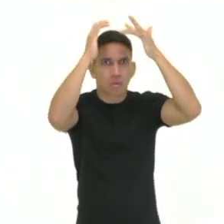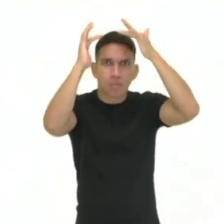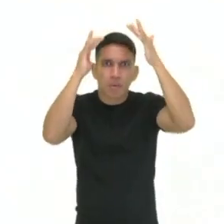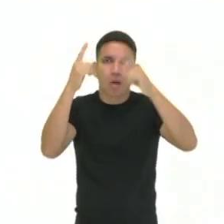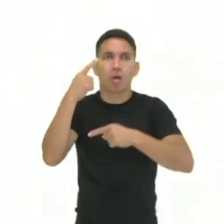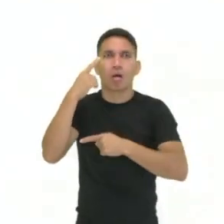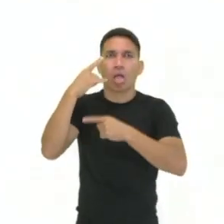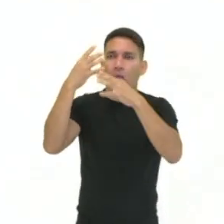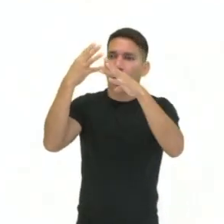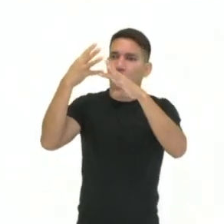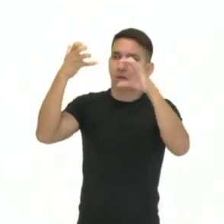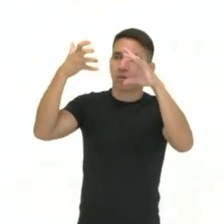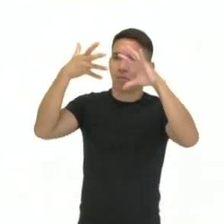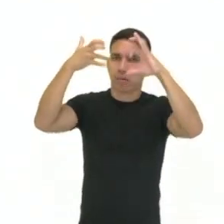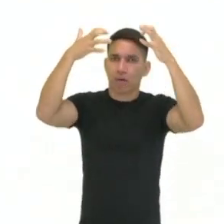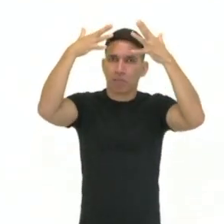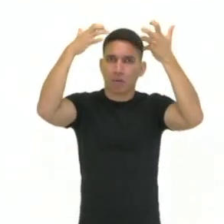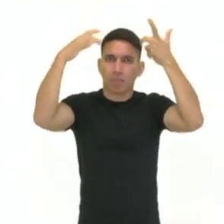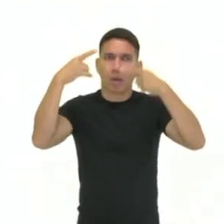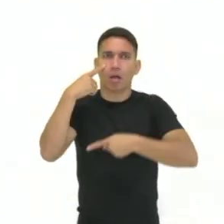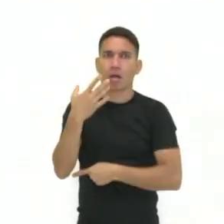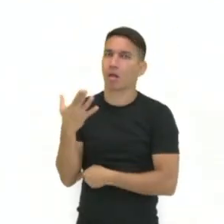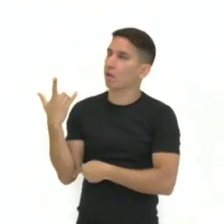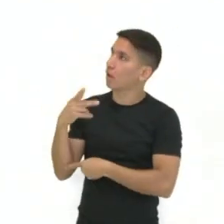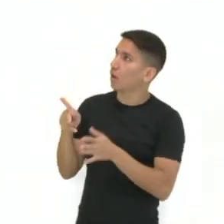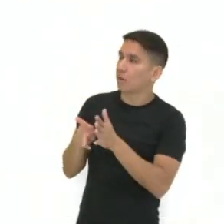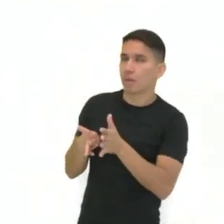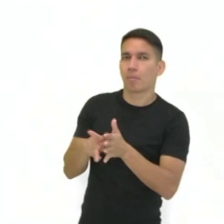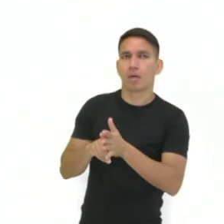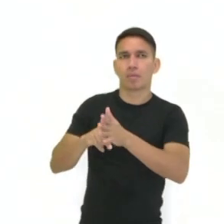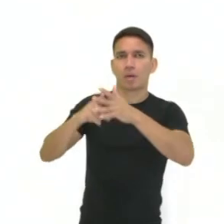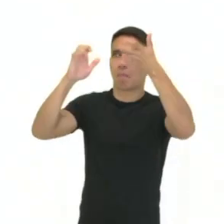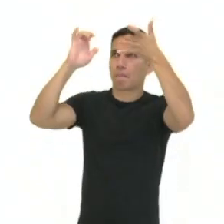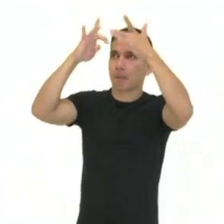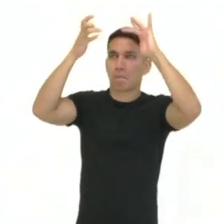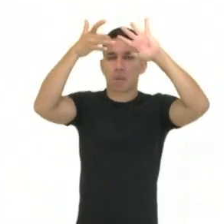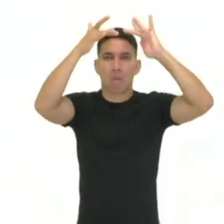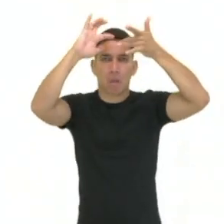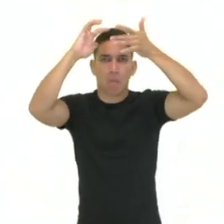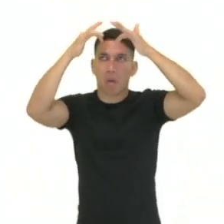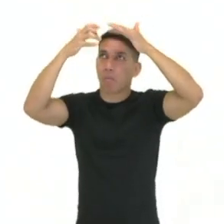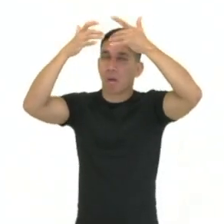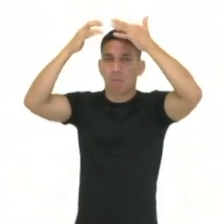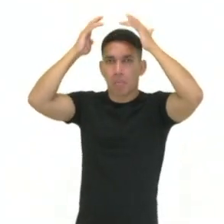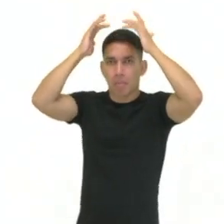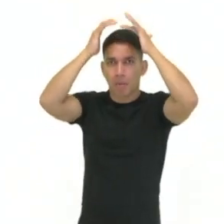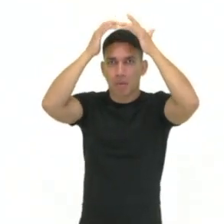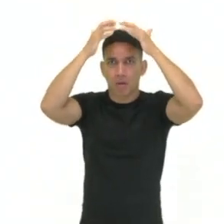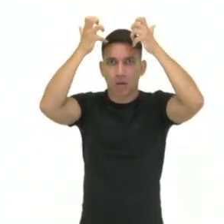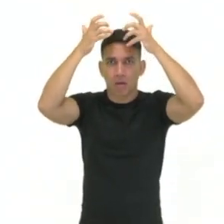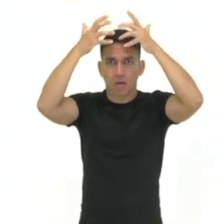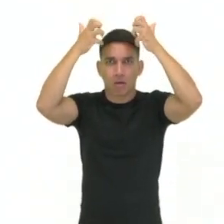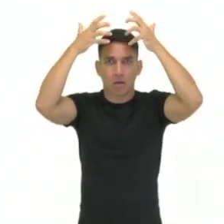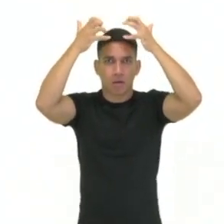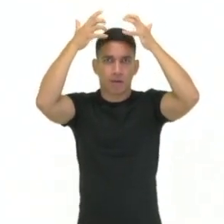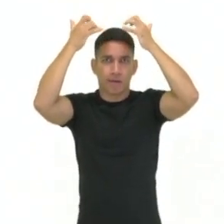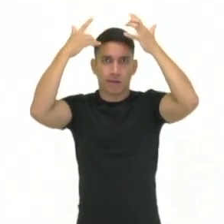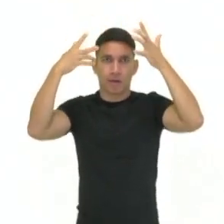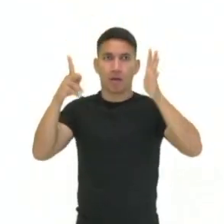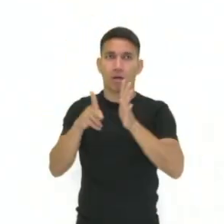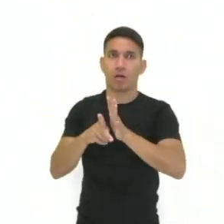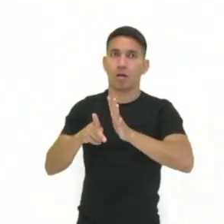uma representação de 2 neurônios na esquerda e na direita. Na primeira parte da imagem são